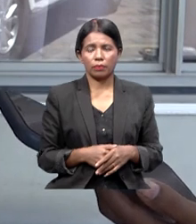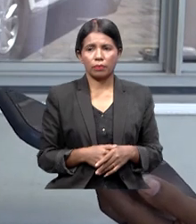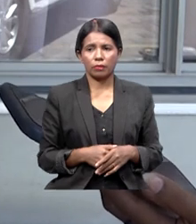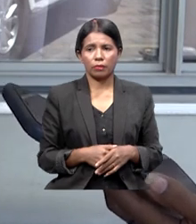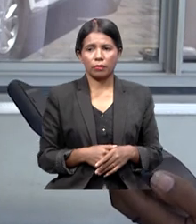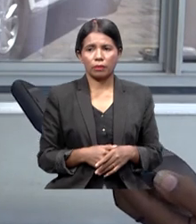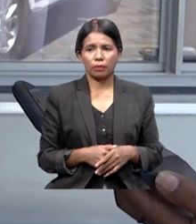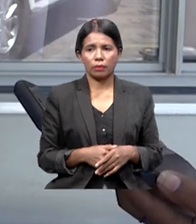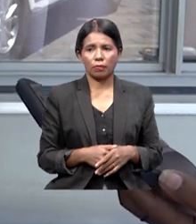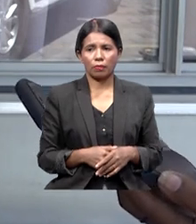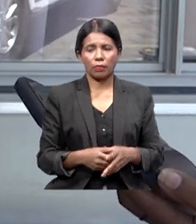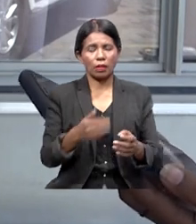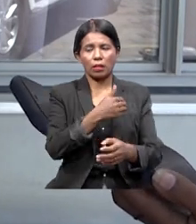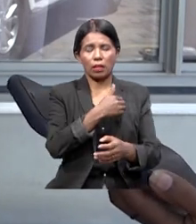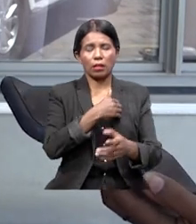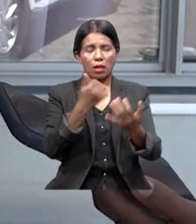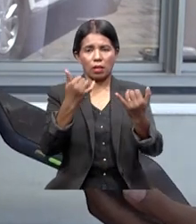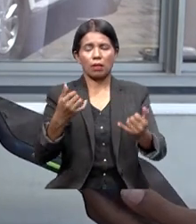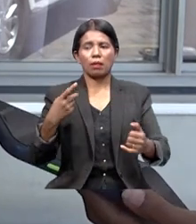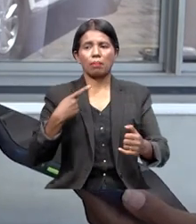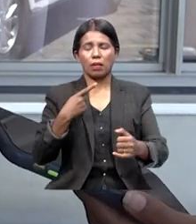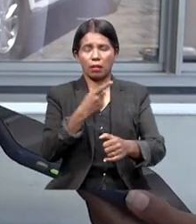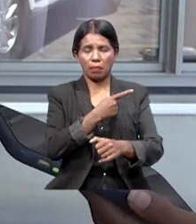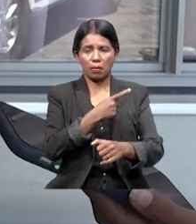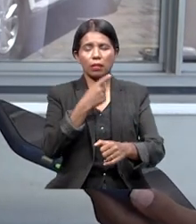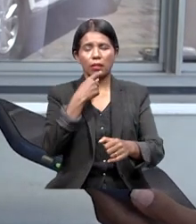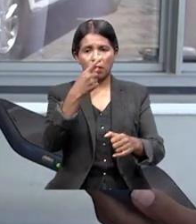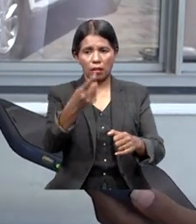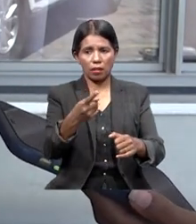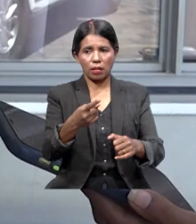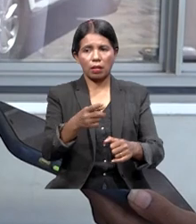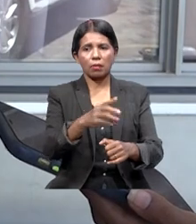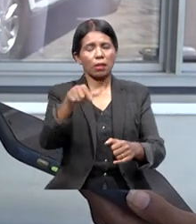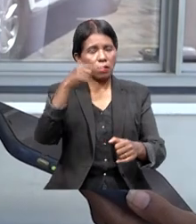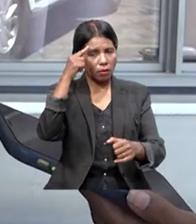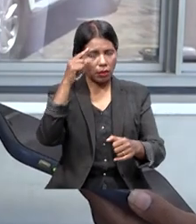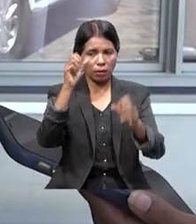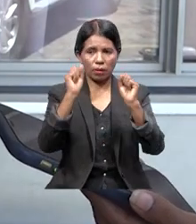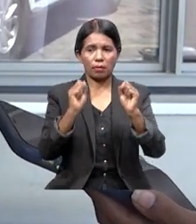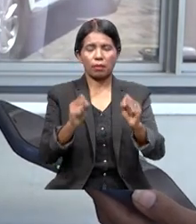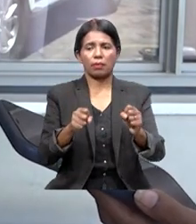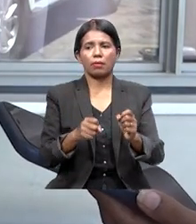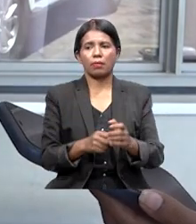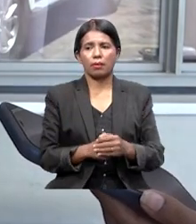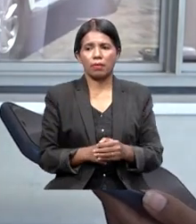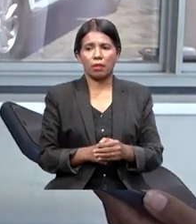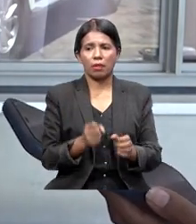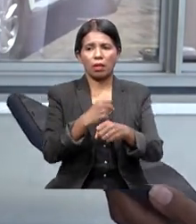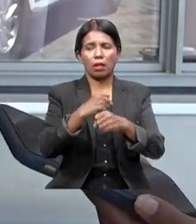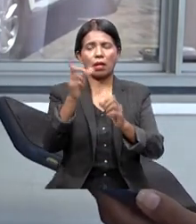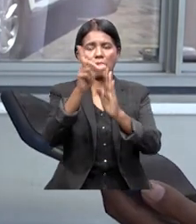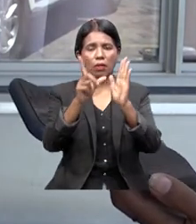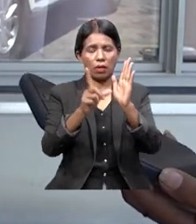Se dá agora para o parlamento autoriza tema para o governo foi em Haluleine,